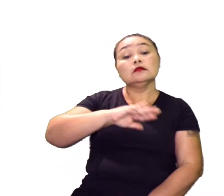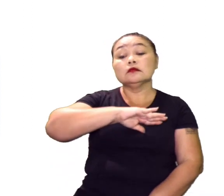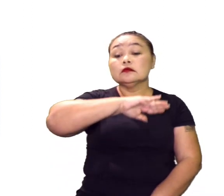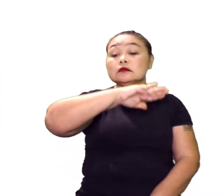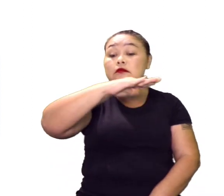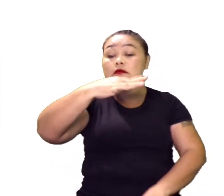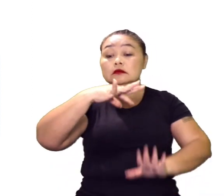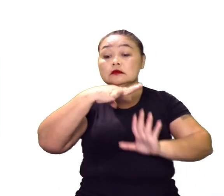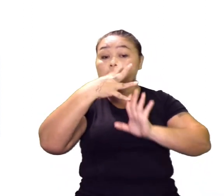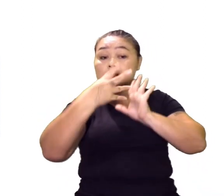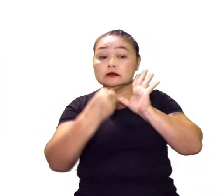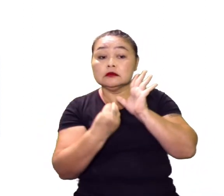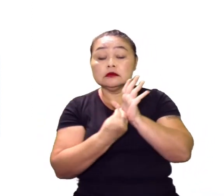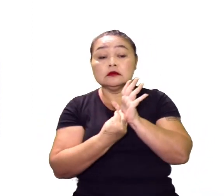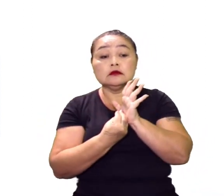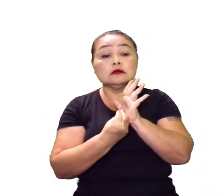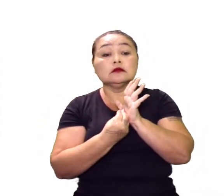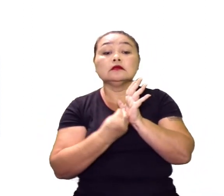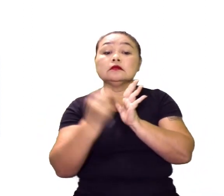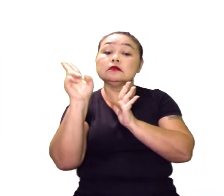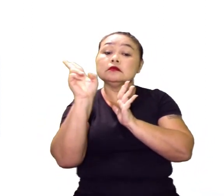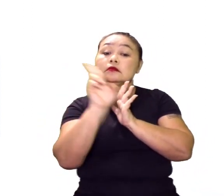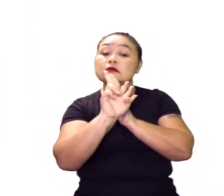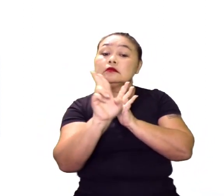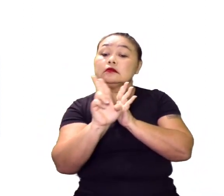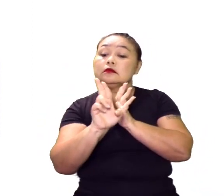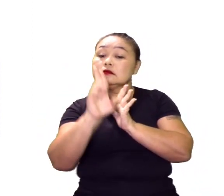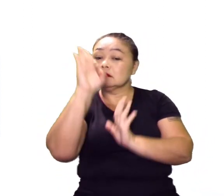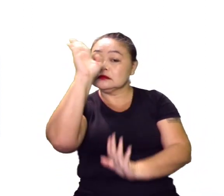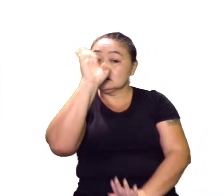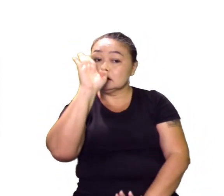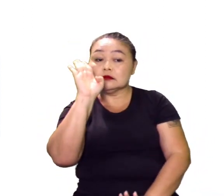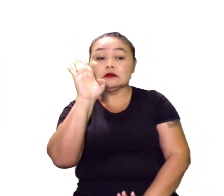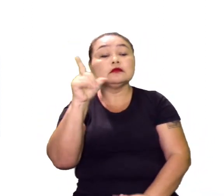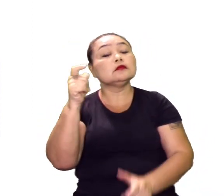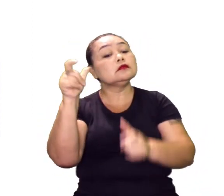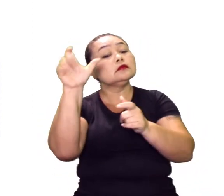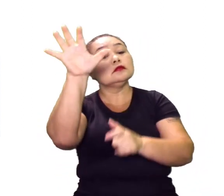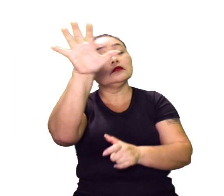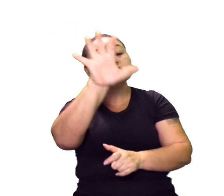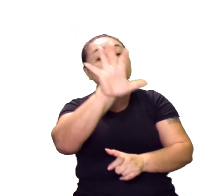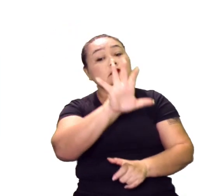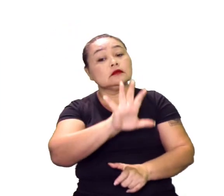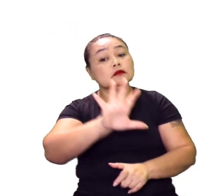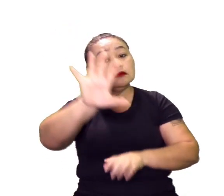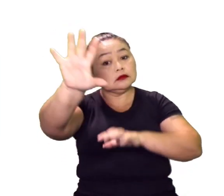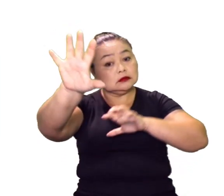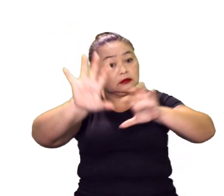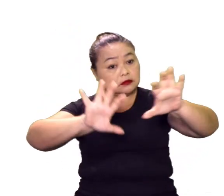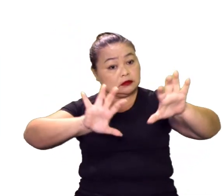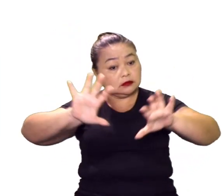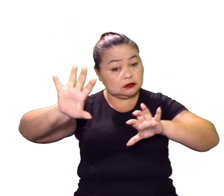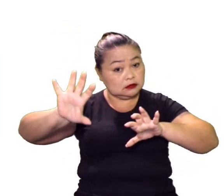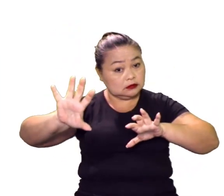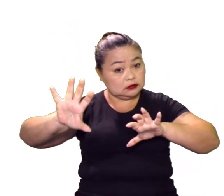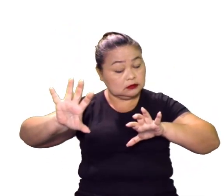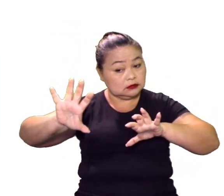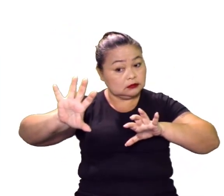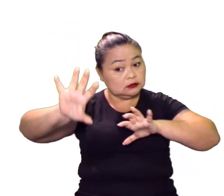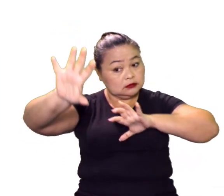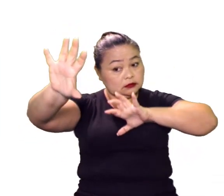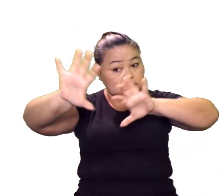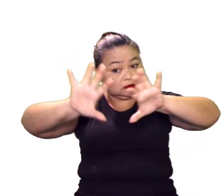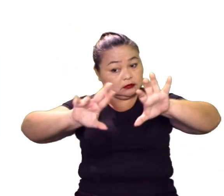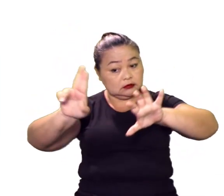Relevo da Amazônia. A classificação do relevo brasileiro em grandes unidades ou compartimentos, ou seja, ela é